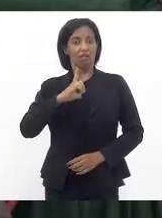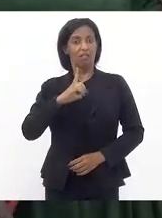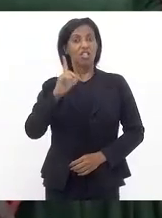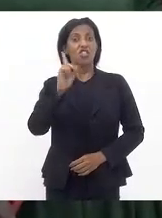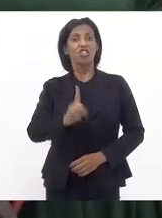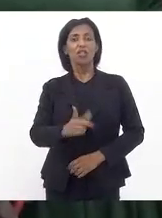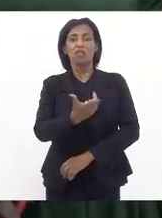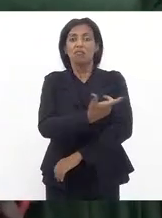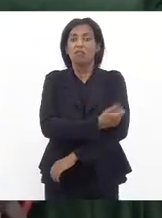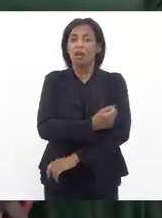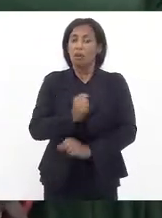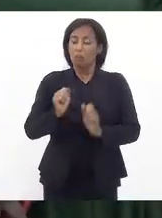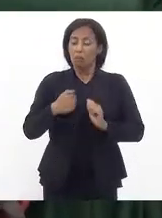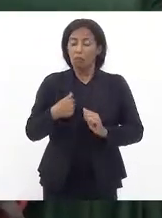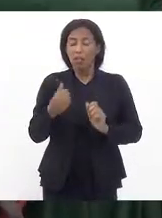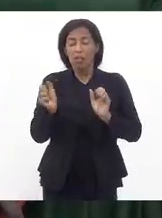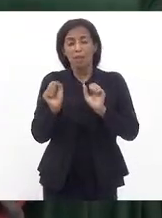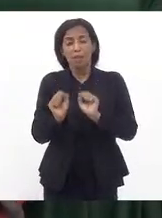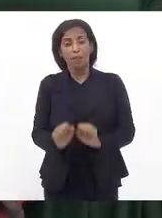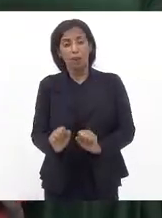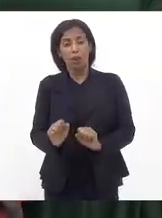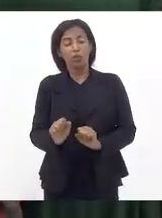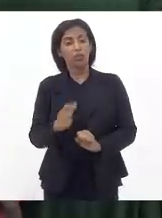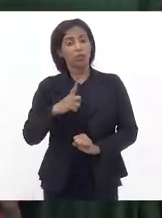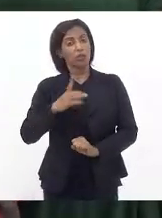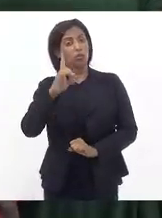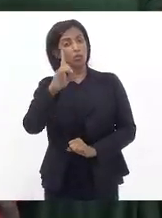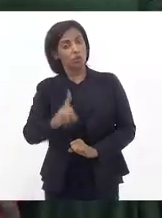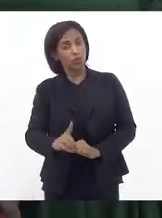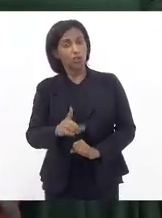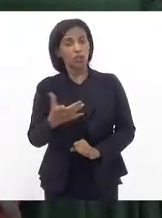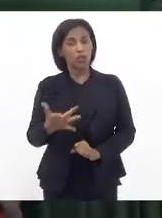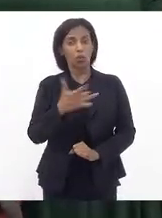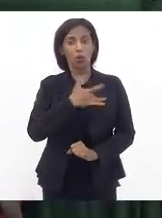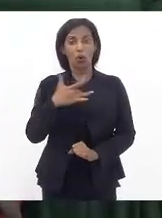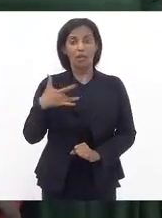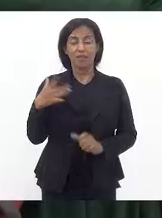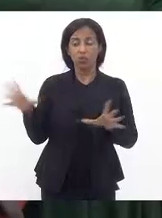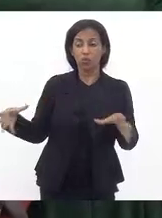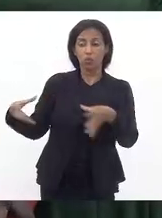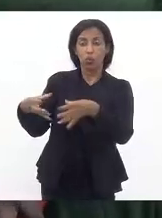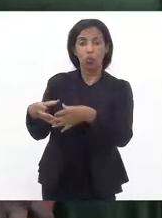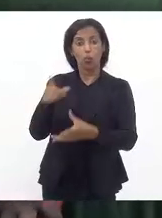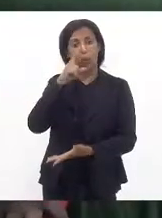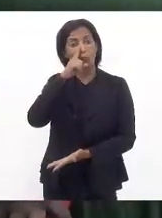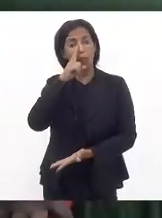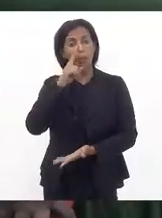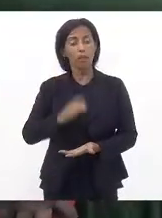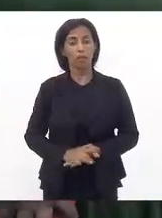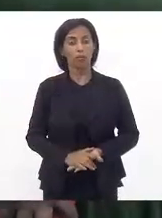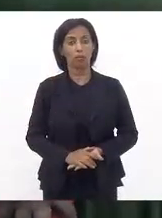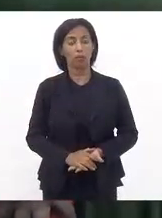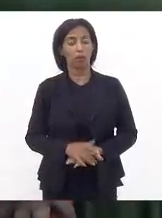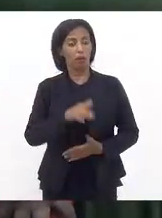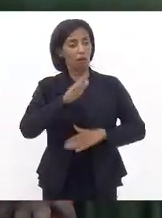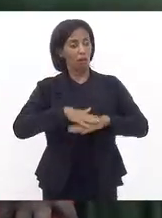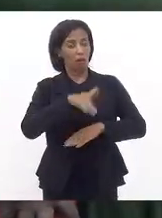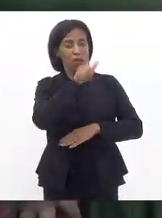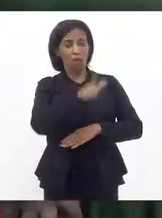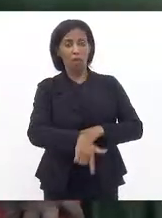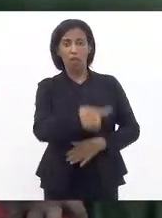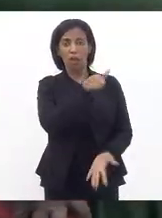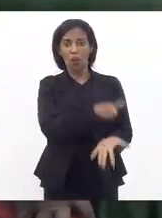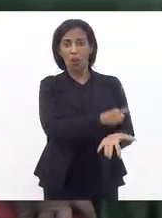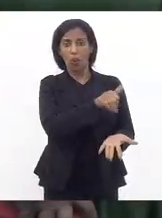de não querer se vacinar mas ele pode não pode ter o direito de colocar a saúde coletiva em risco ele portanto que arte